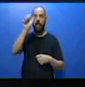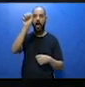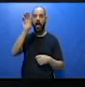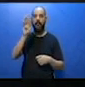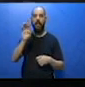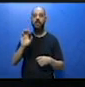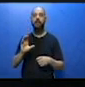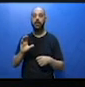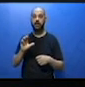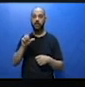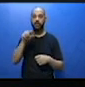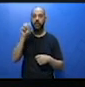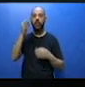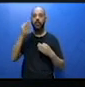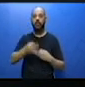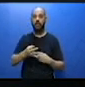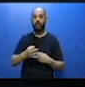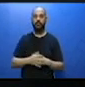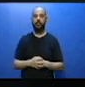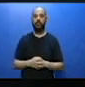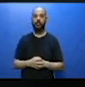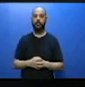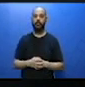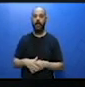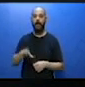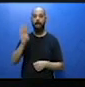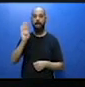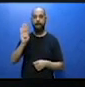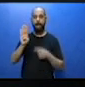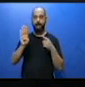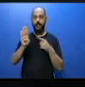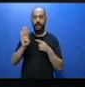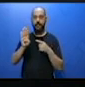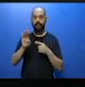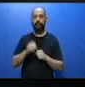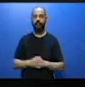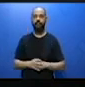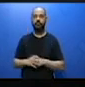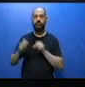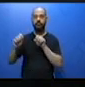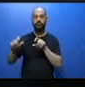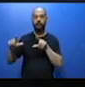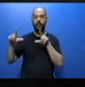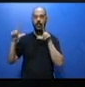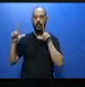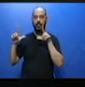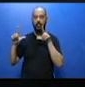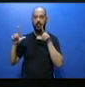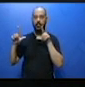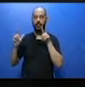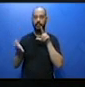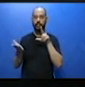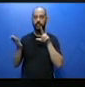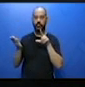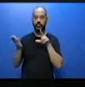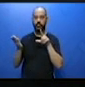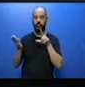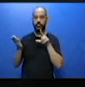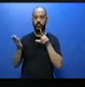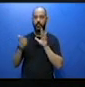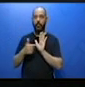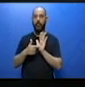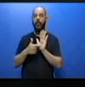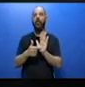correta. Item B, na imagem a seguir a seta está indicando. Essa seta